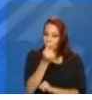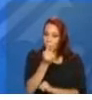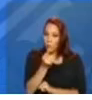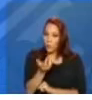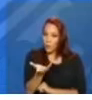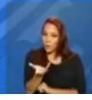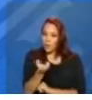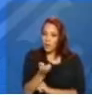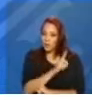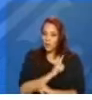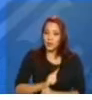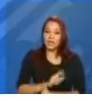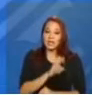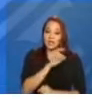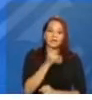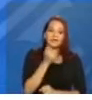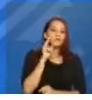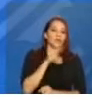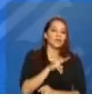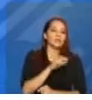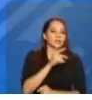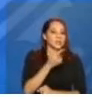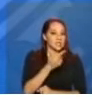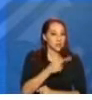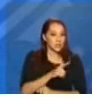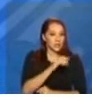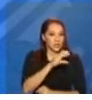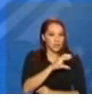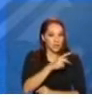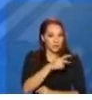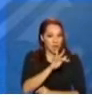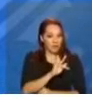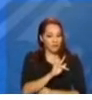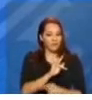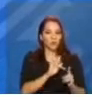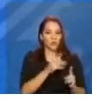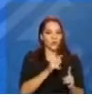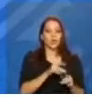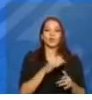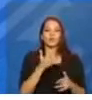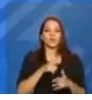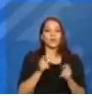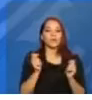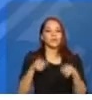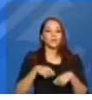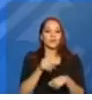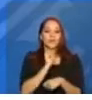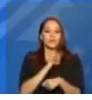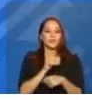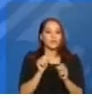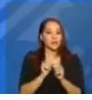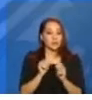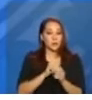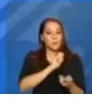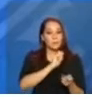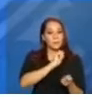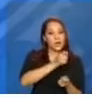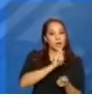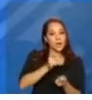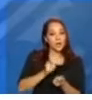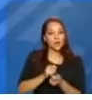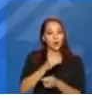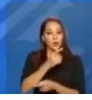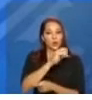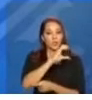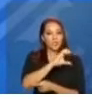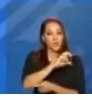seja, sem CPF, sem benefício, não há possibilidade de realizar um pagamento com